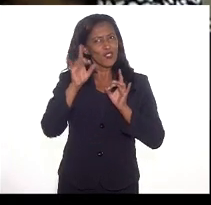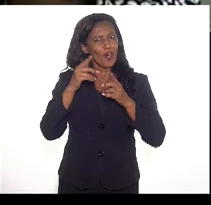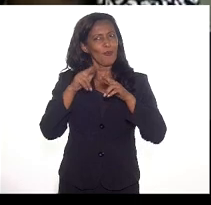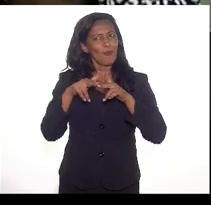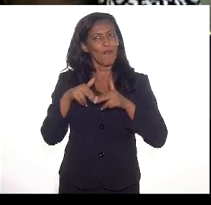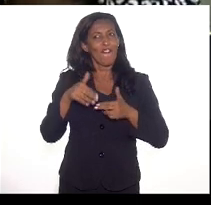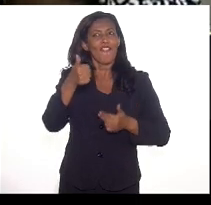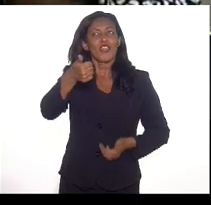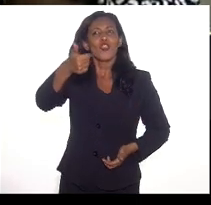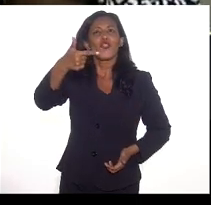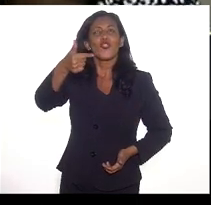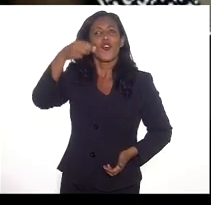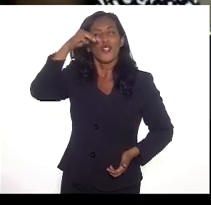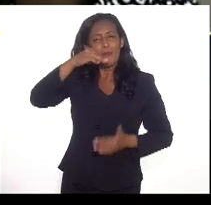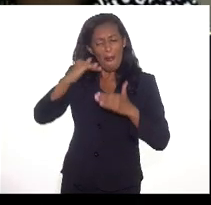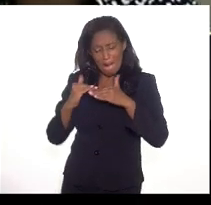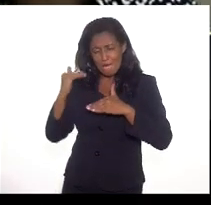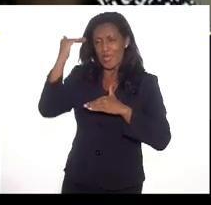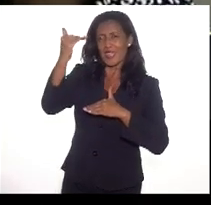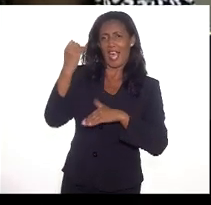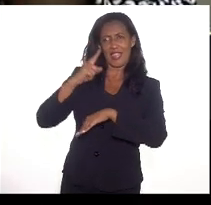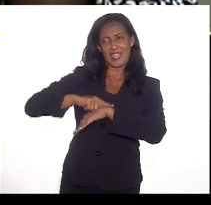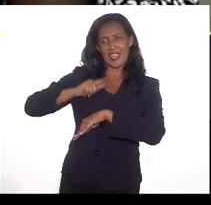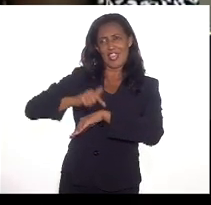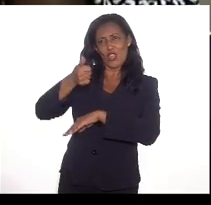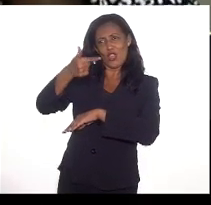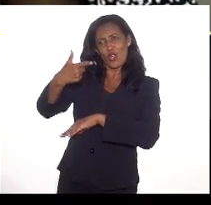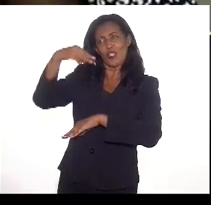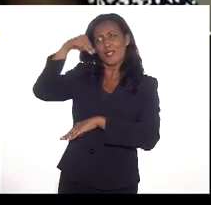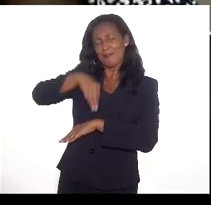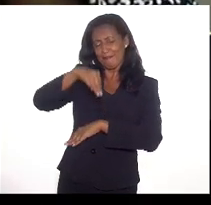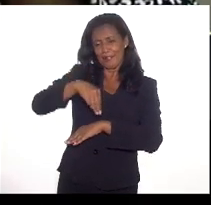disso, terá 12 minutos para a sua... Pra sua